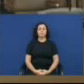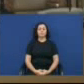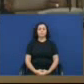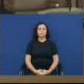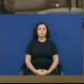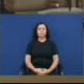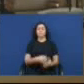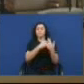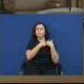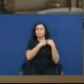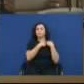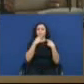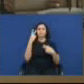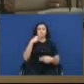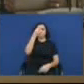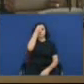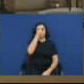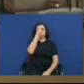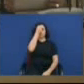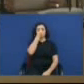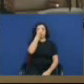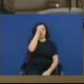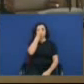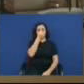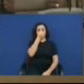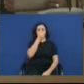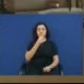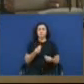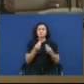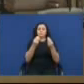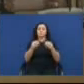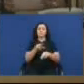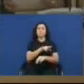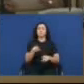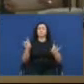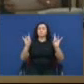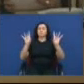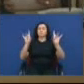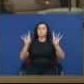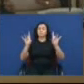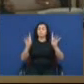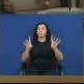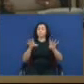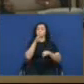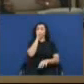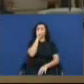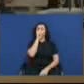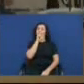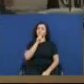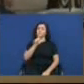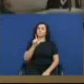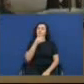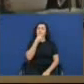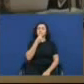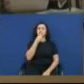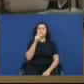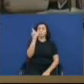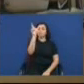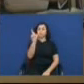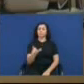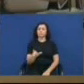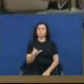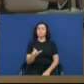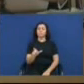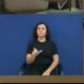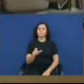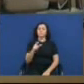9/2014. Autor vereador Jorge de Freitas. Concede o título de cidadão limeirense ao